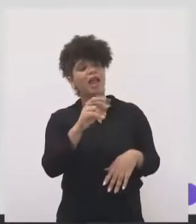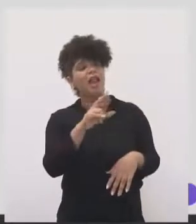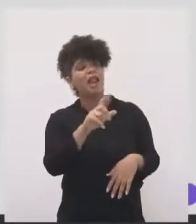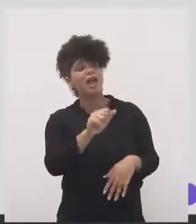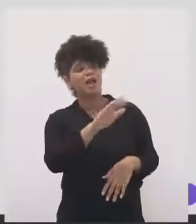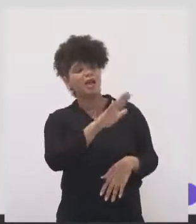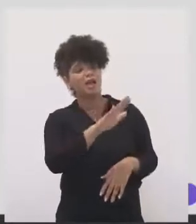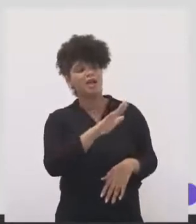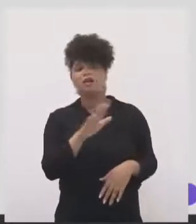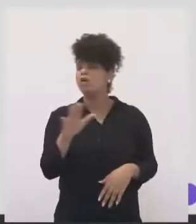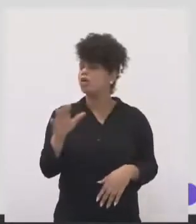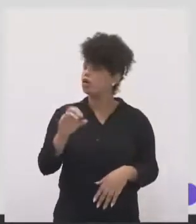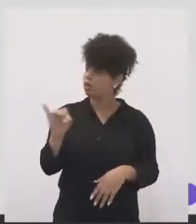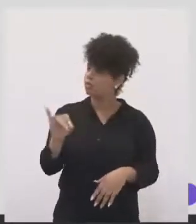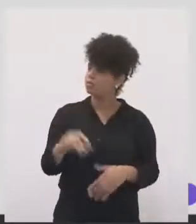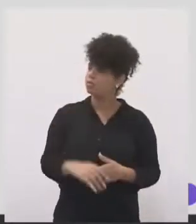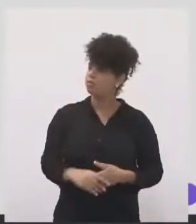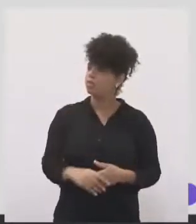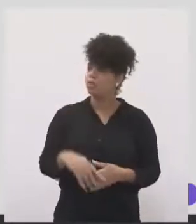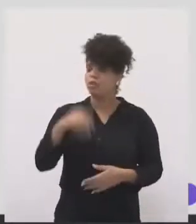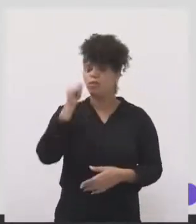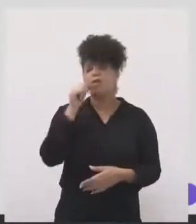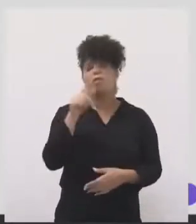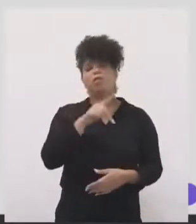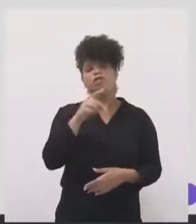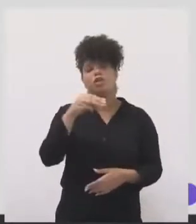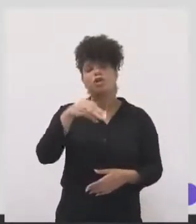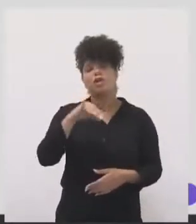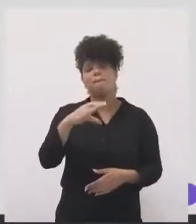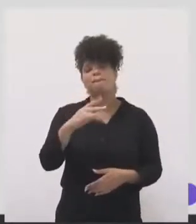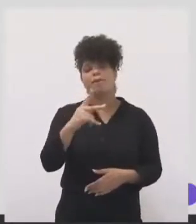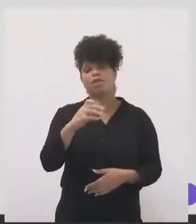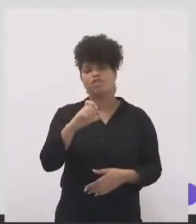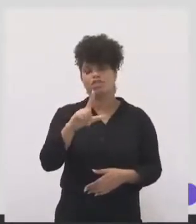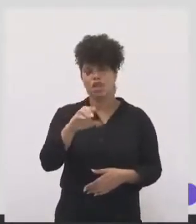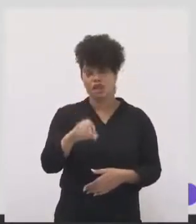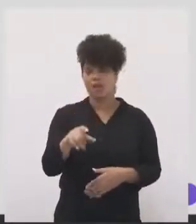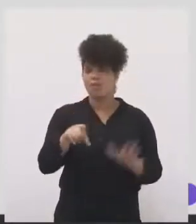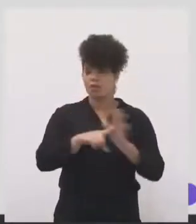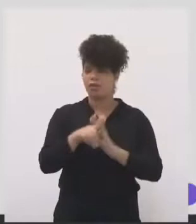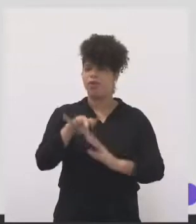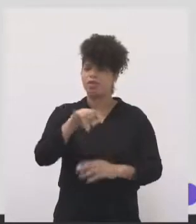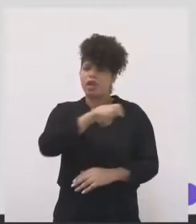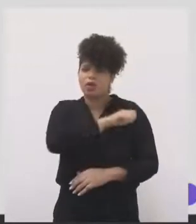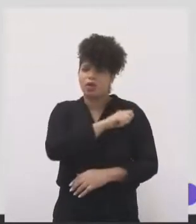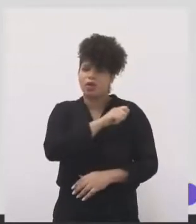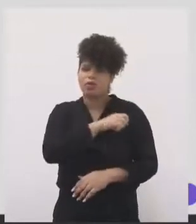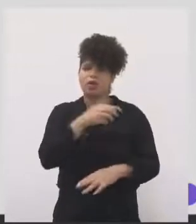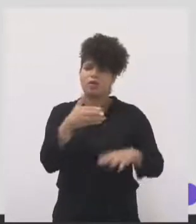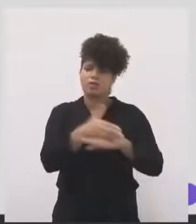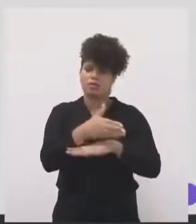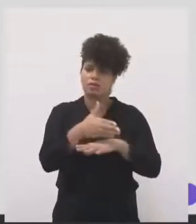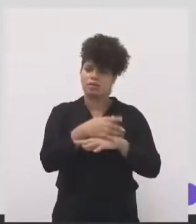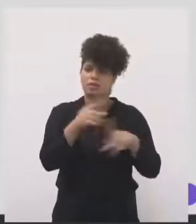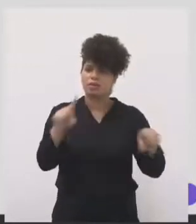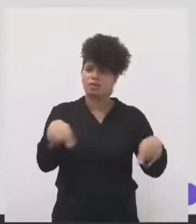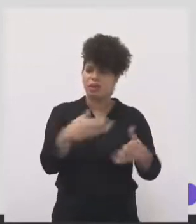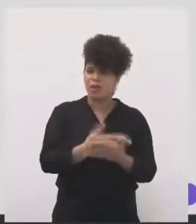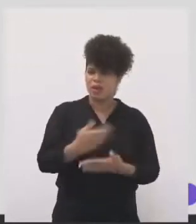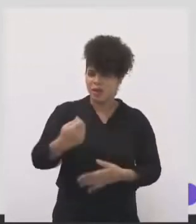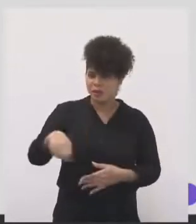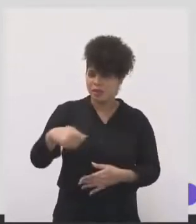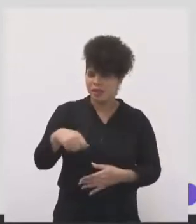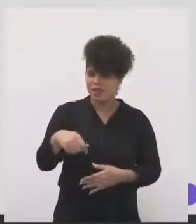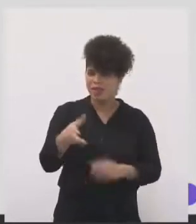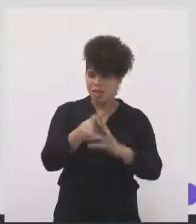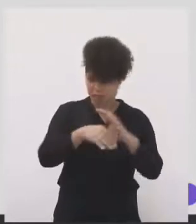legal, sim? A professora Michele pergunta aqui, para que os alunos tenham acesso à sala de aula, eles terão que ter uma conta